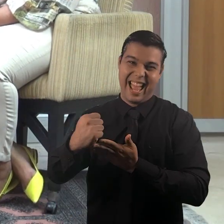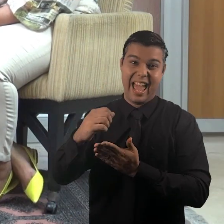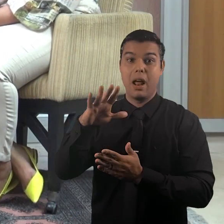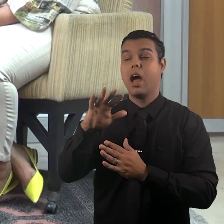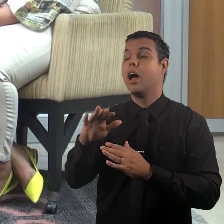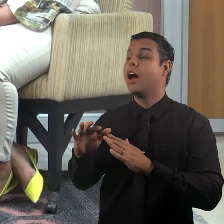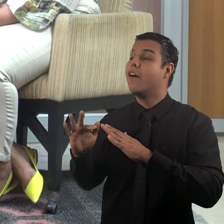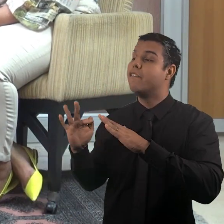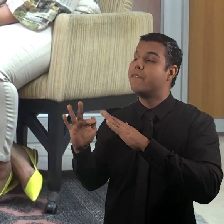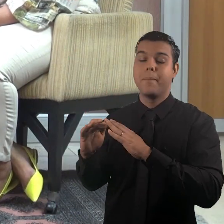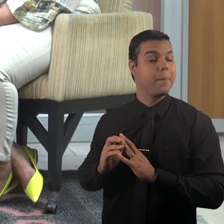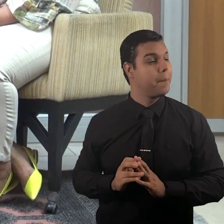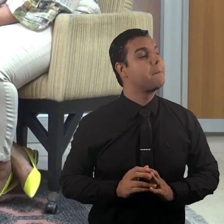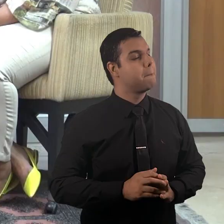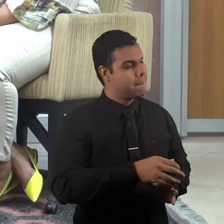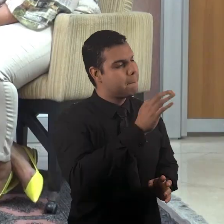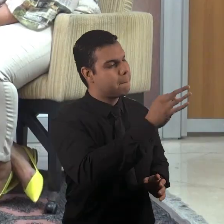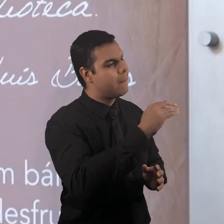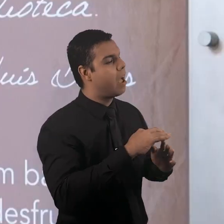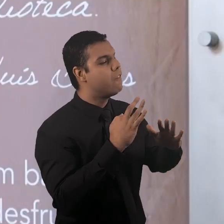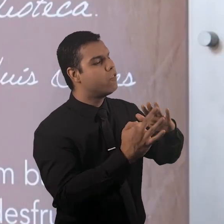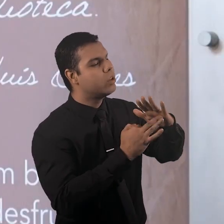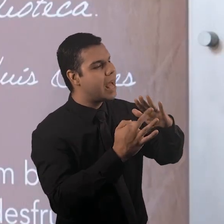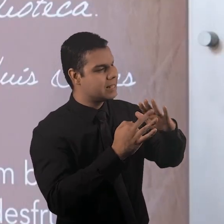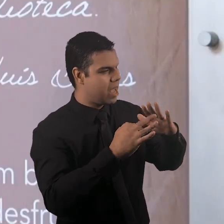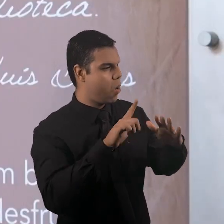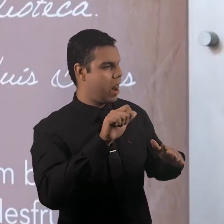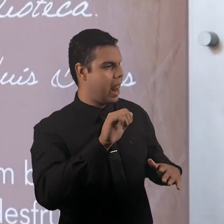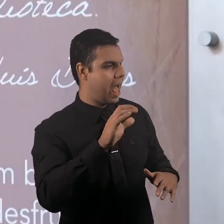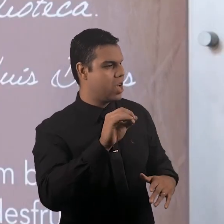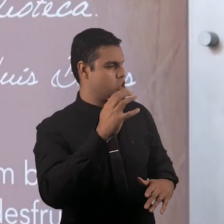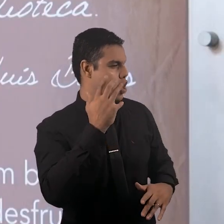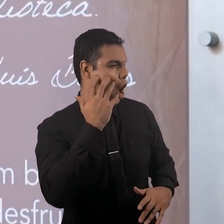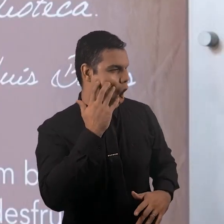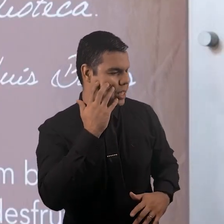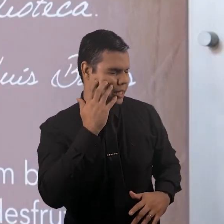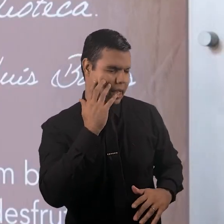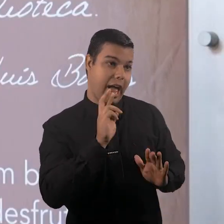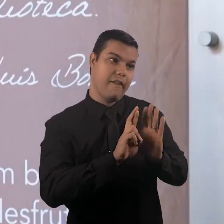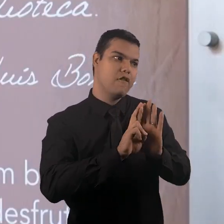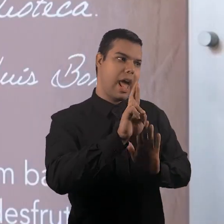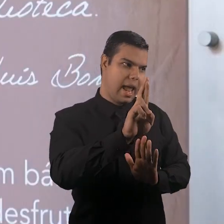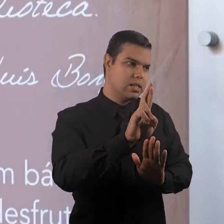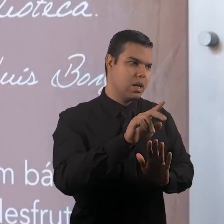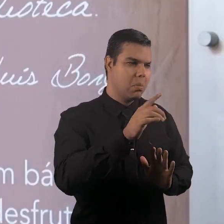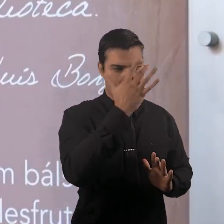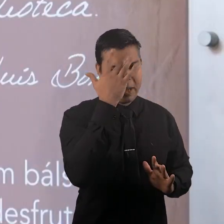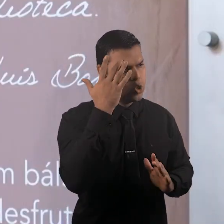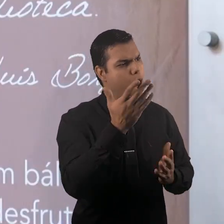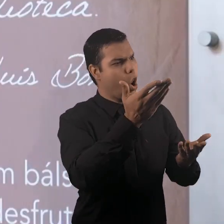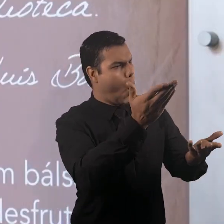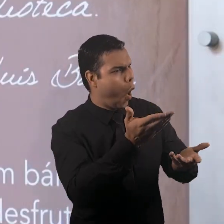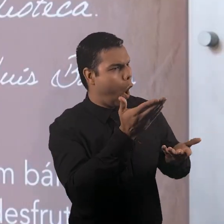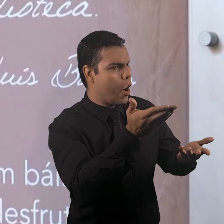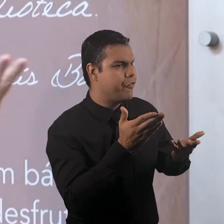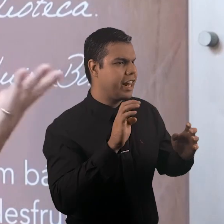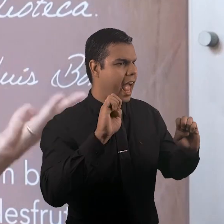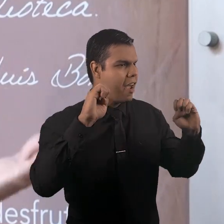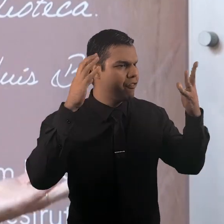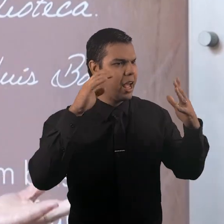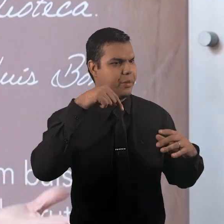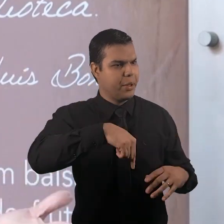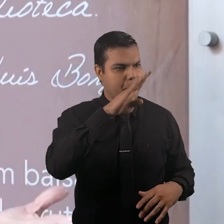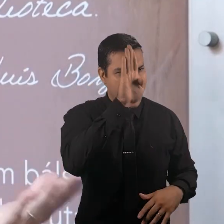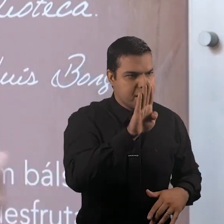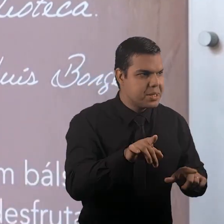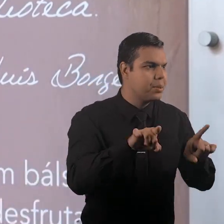Laço Rosa é uma referência, né? Essas habilidades adquiridas no meio empresarial foram importantes para você? Você tem recebido convites até para apresentações em eventos